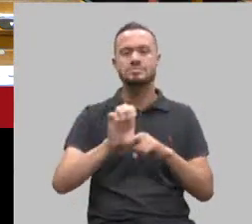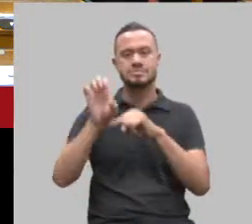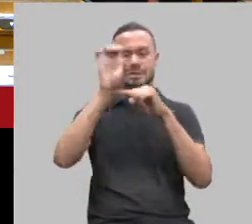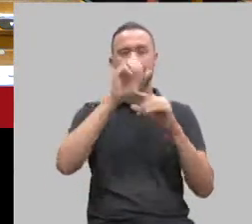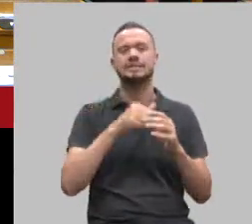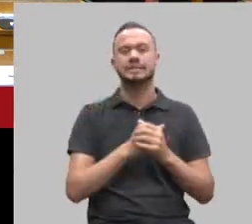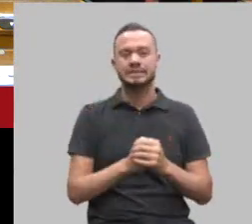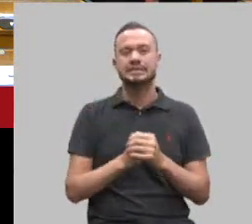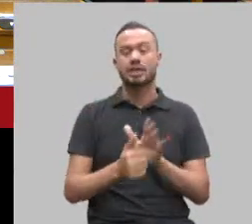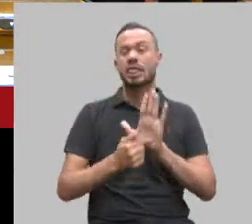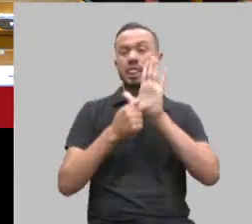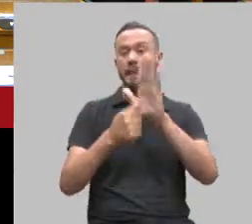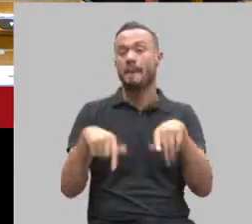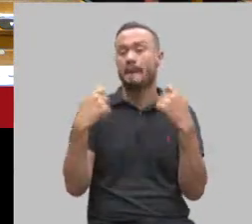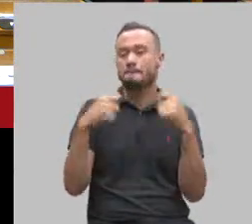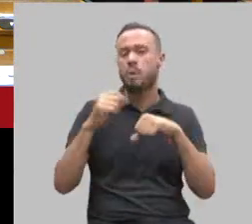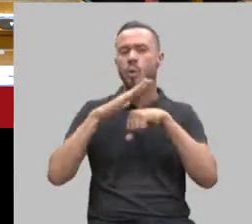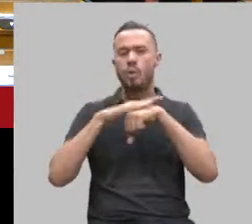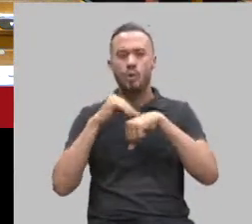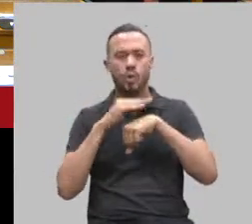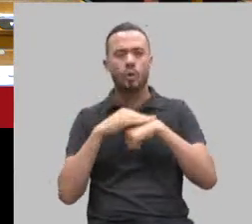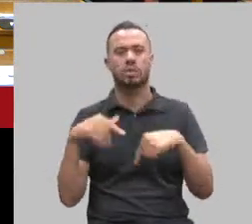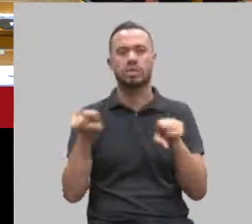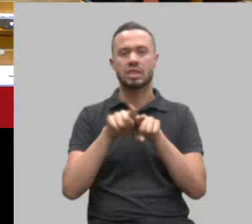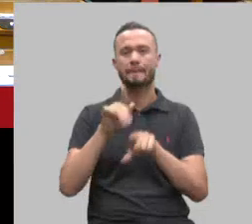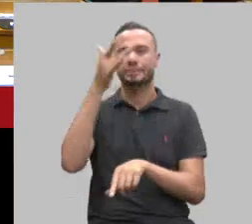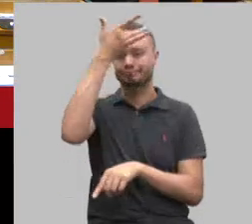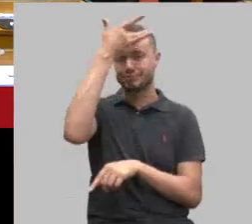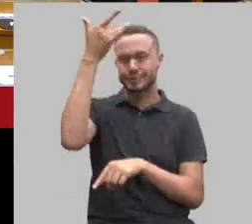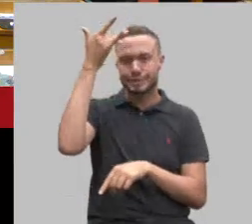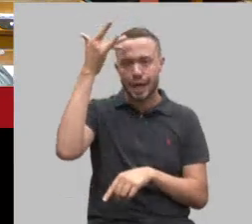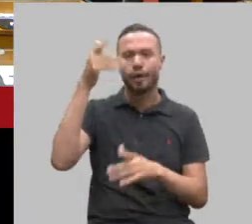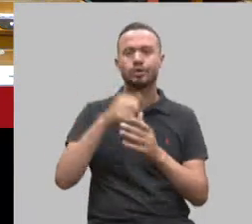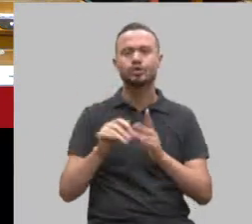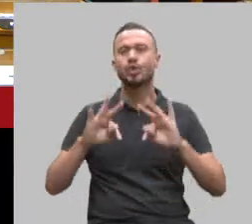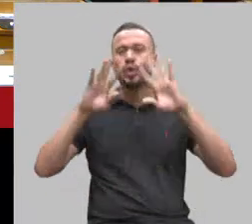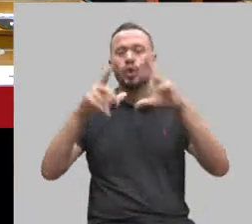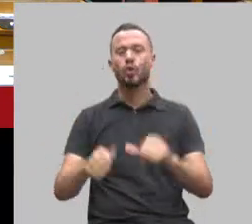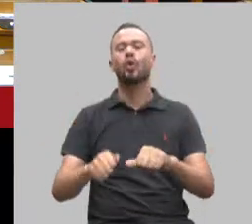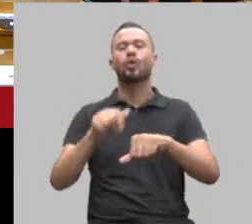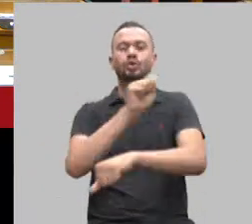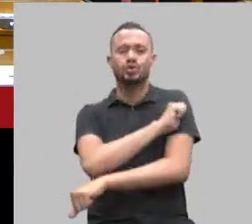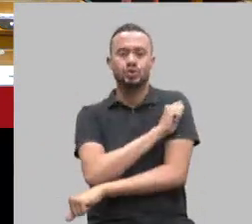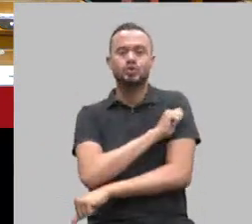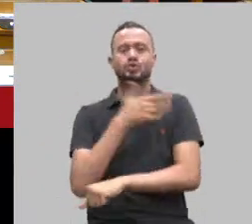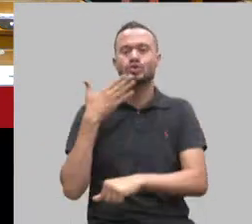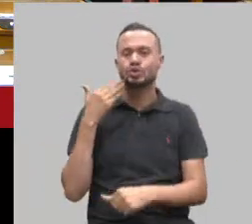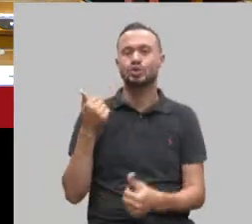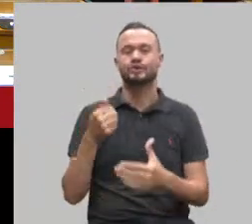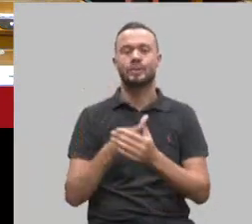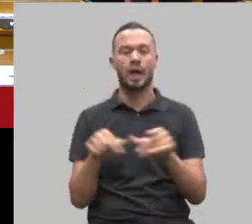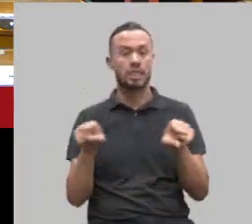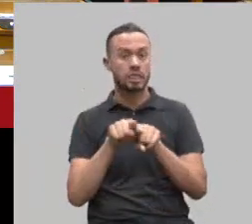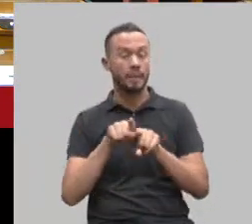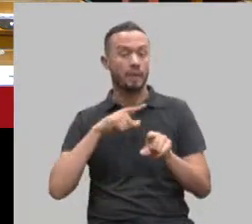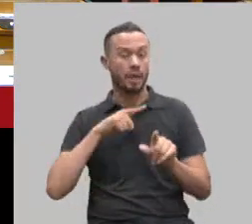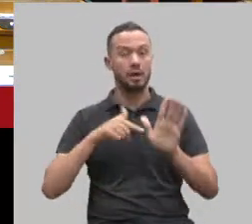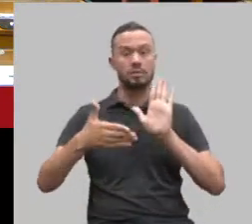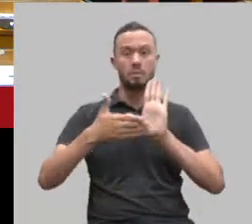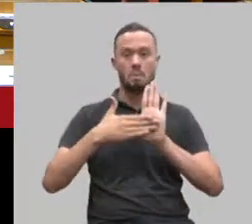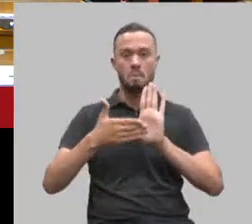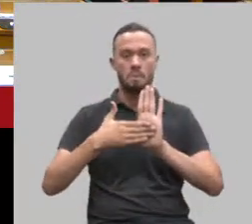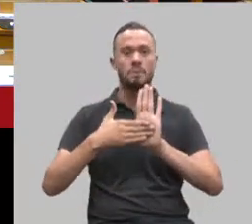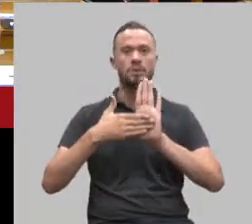a necessidade do Cuidado da Saúde Mental desses estudantes destes jovens também houve propostas que